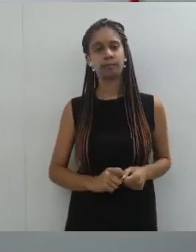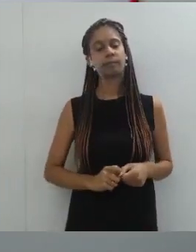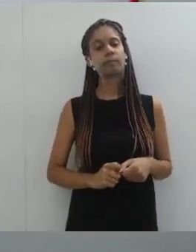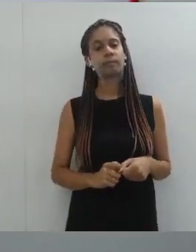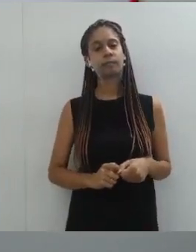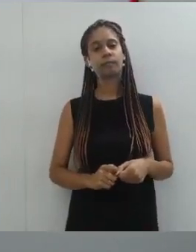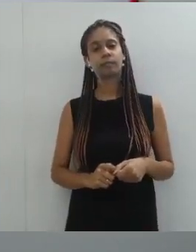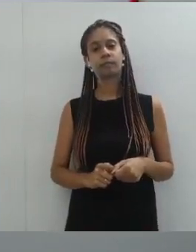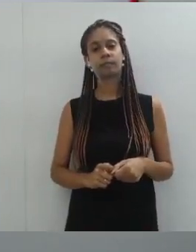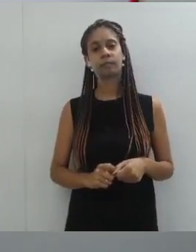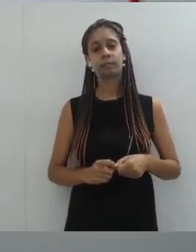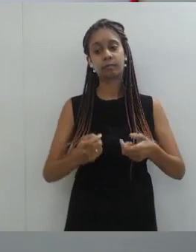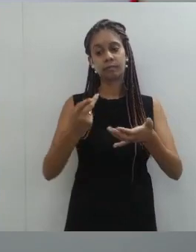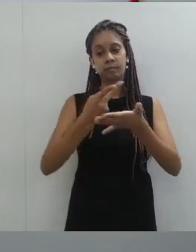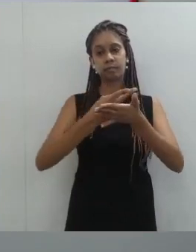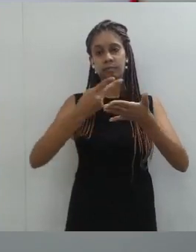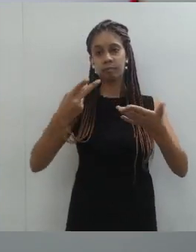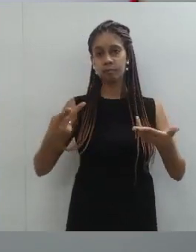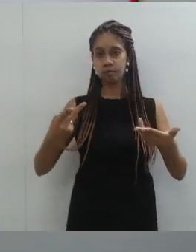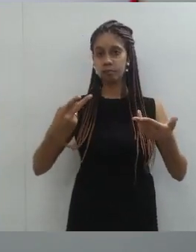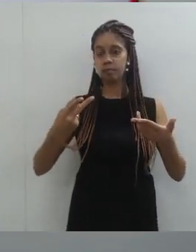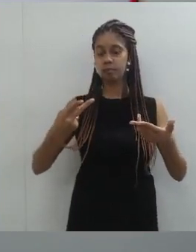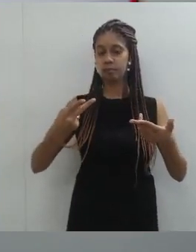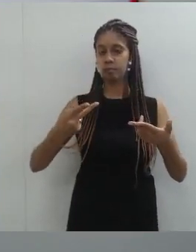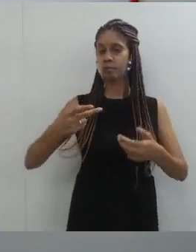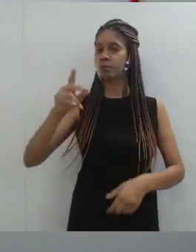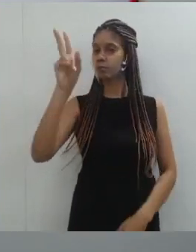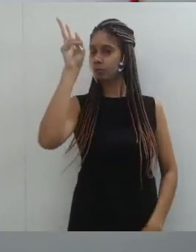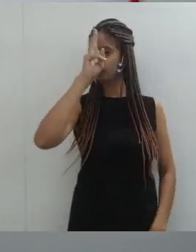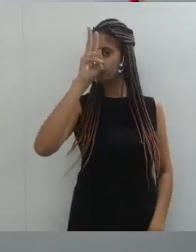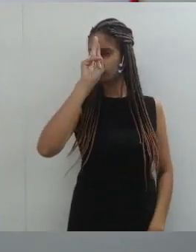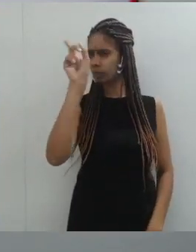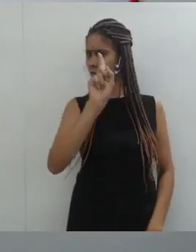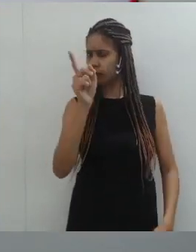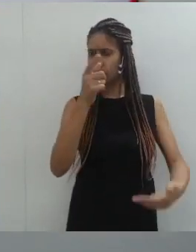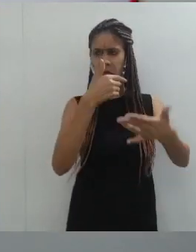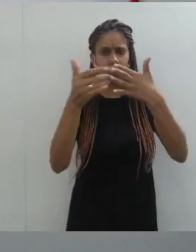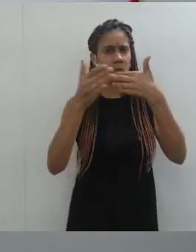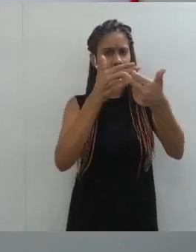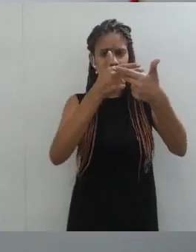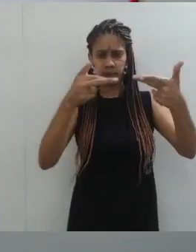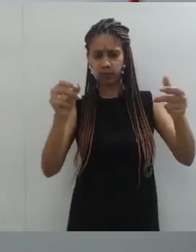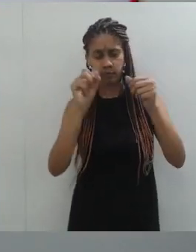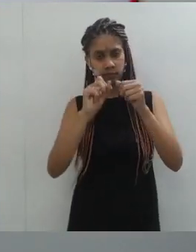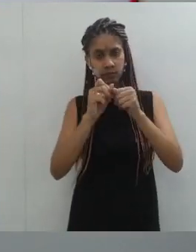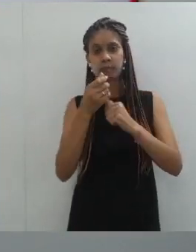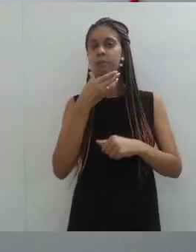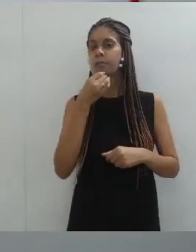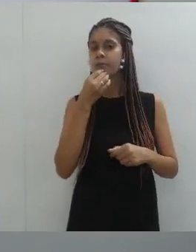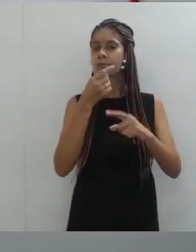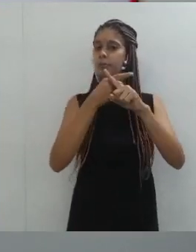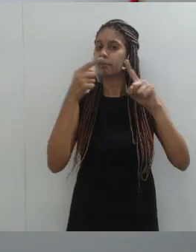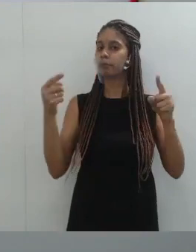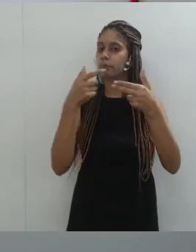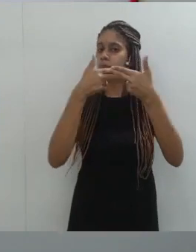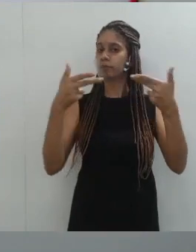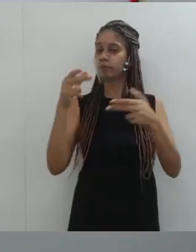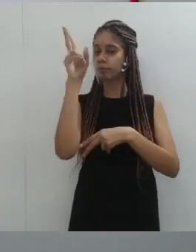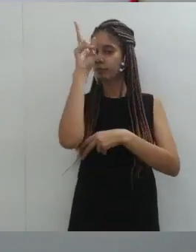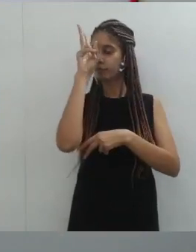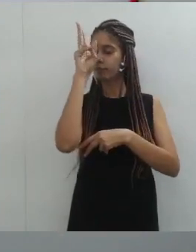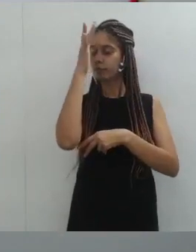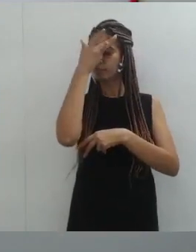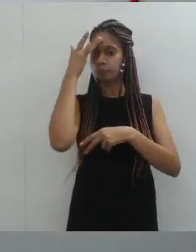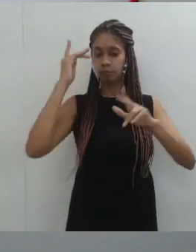chamados fatos históricos. Não é qualquer ação humana, mas a ação humana que causa